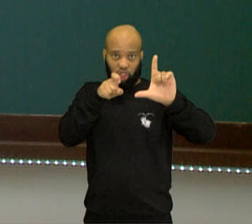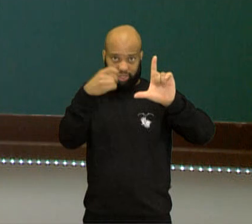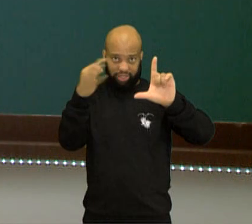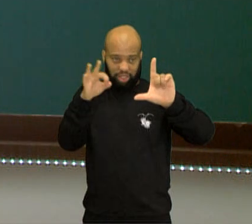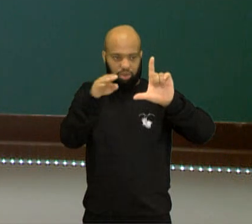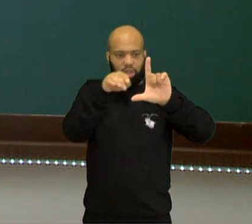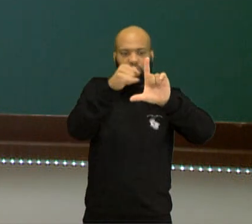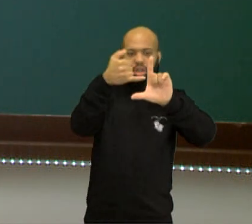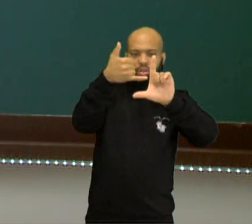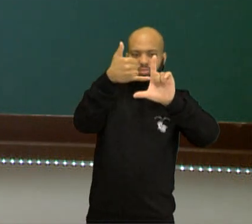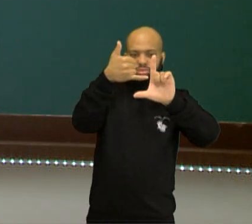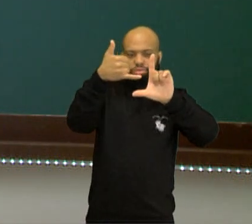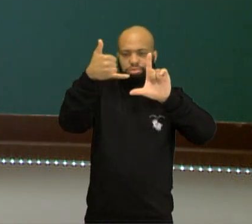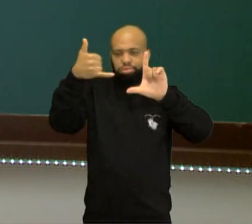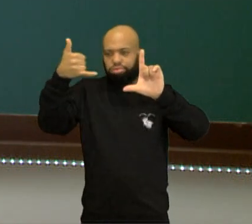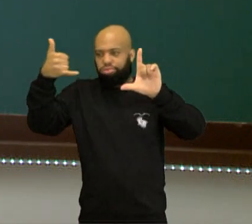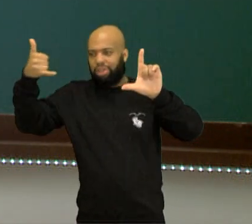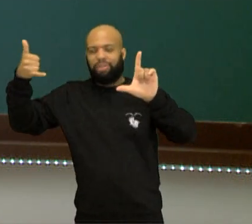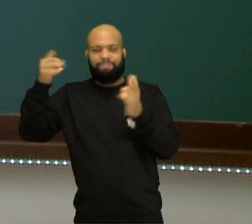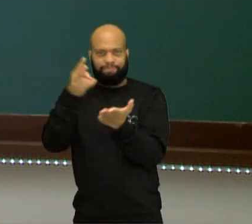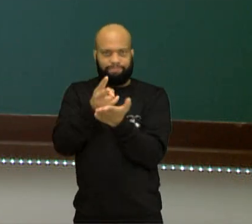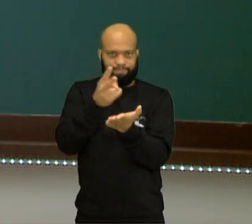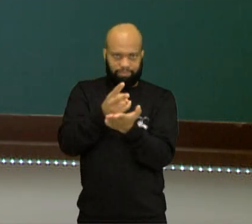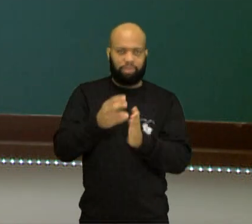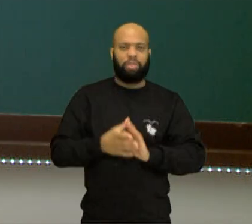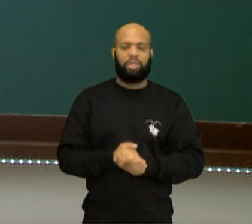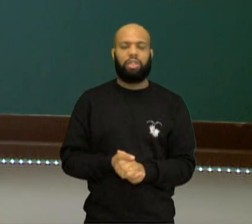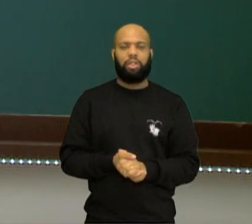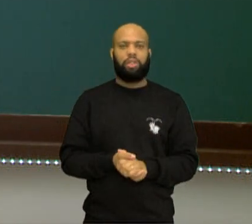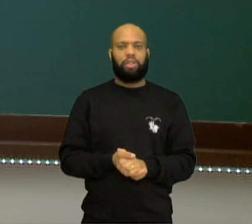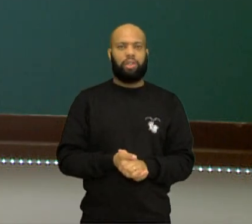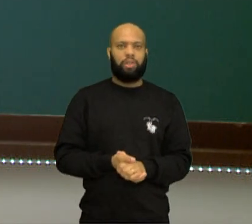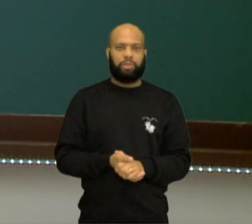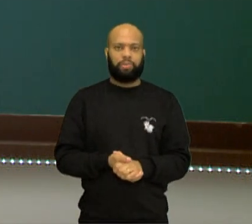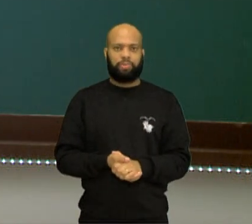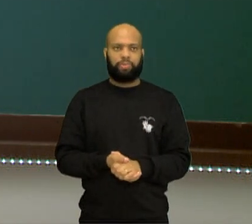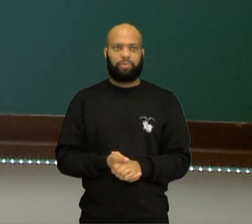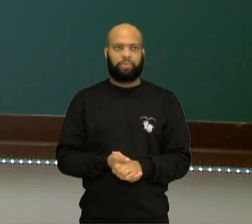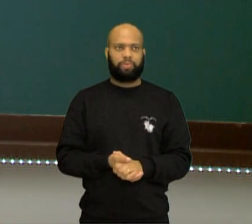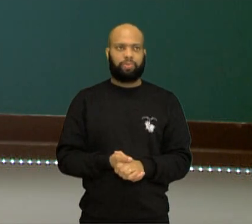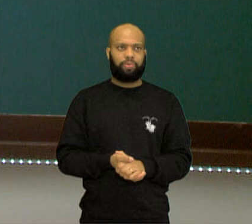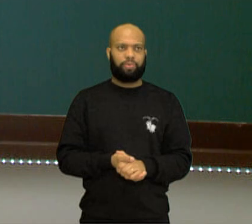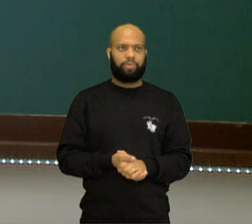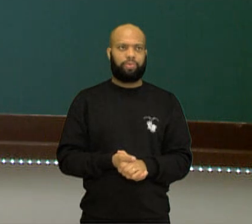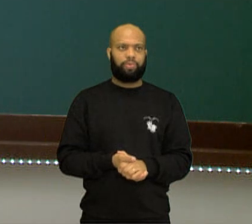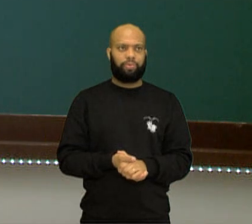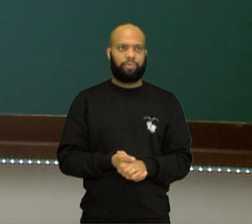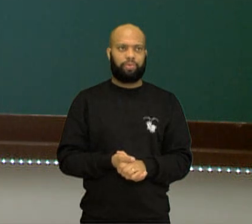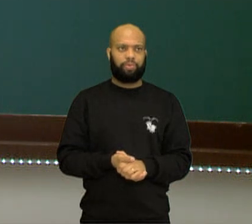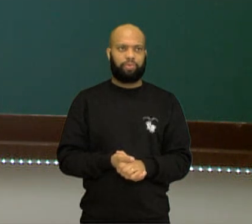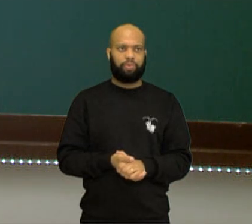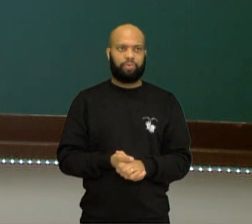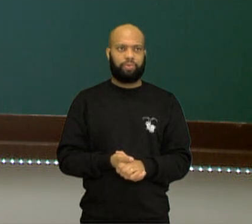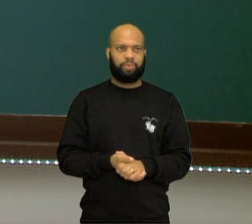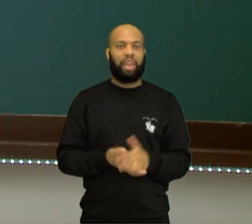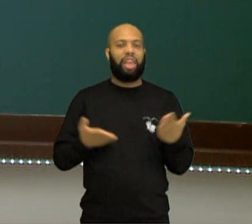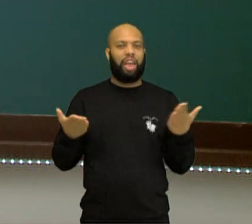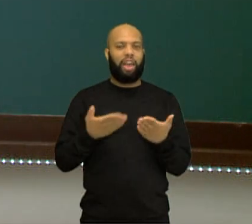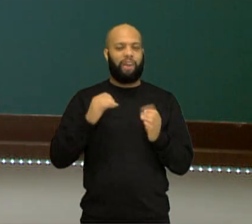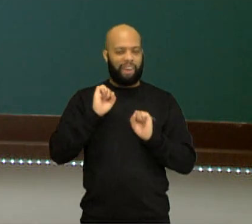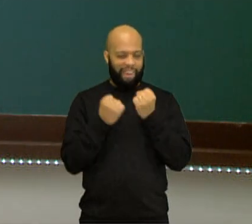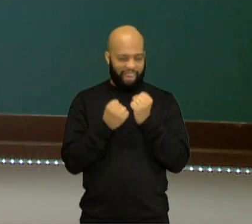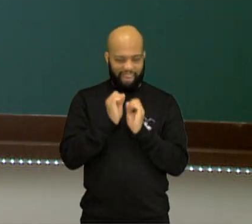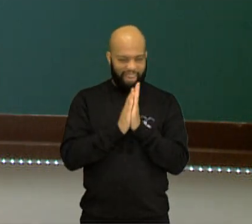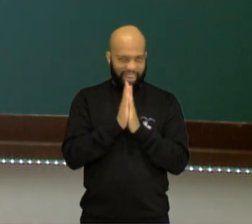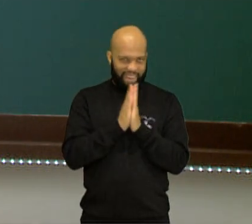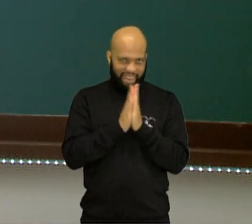Ele é horizontal, então ele vai ser paralelo. Nós vamos ter um gráfico onde a reta vai ser paralela. Aí, para esquentar um pouquinho, vamos